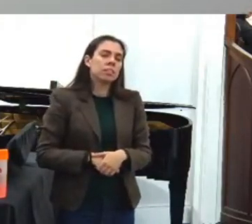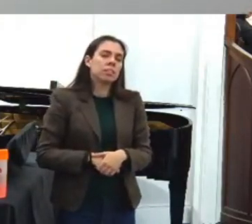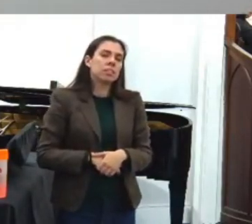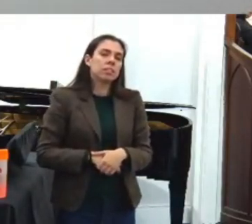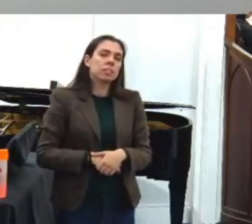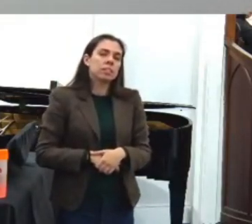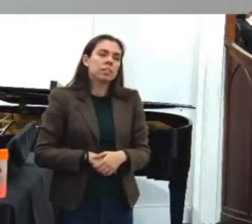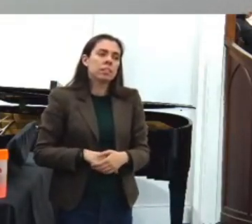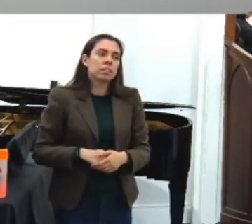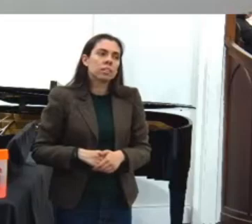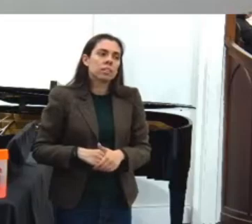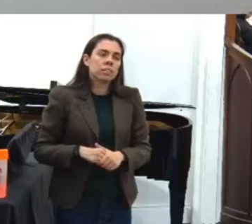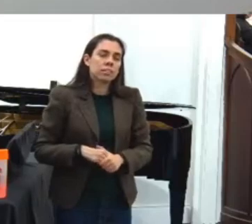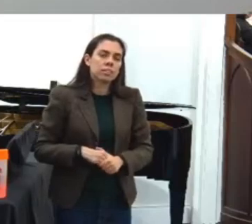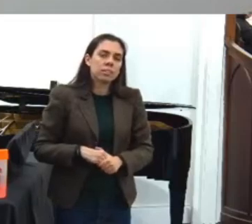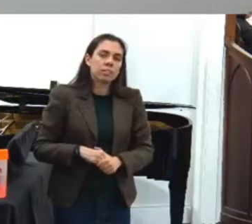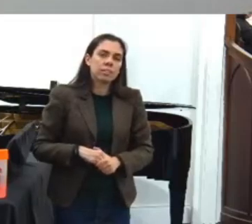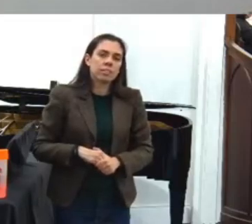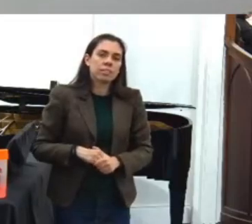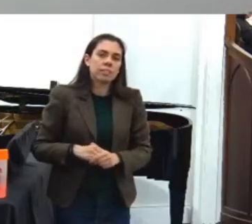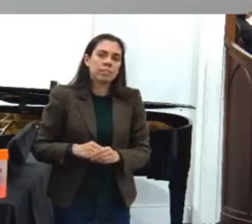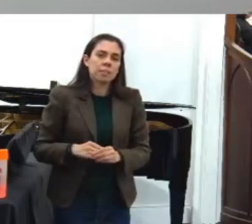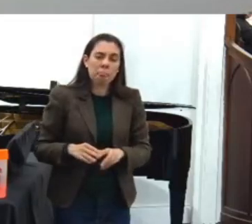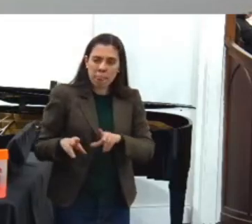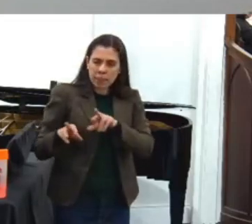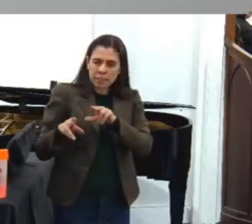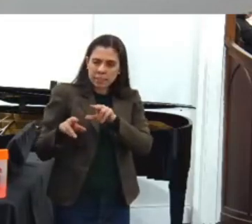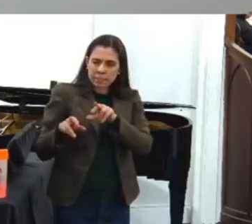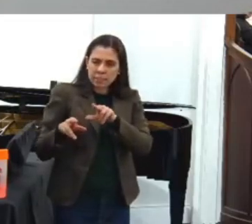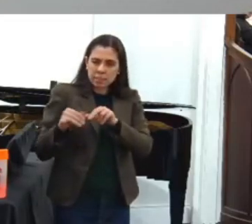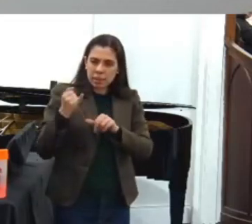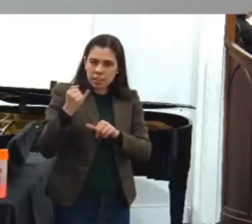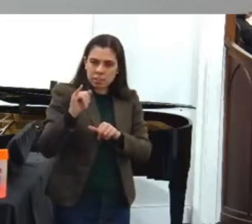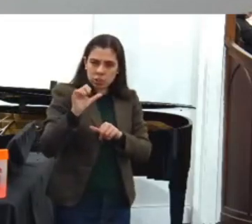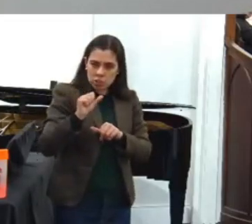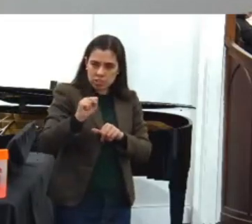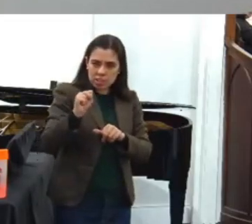que não têm dinheiro, venham e comprem de mim.